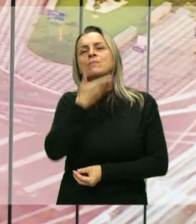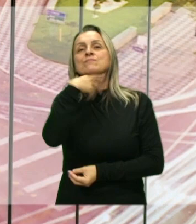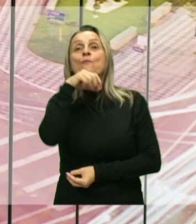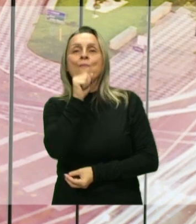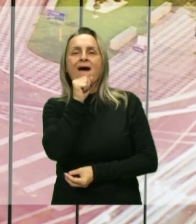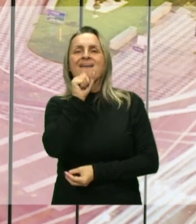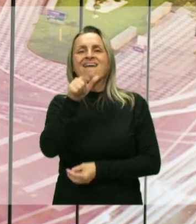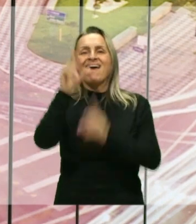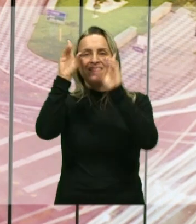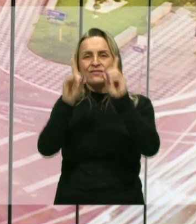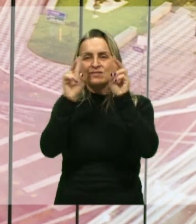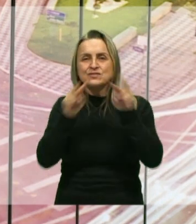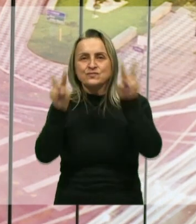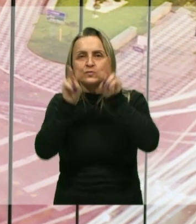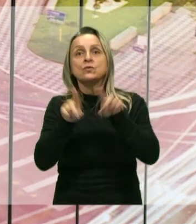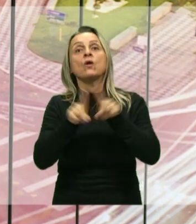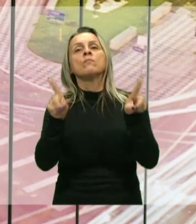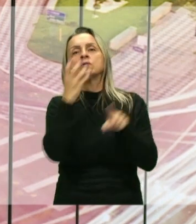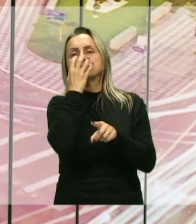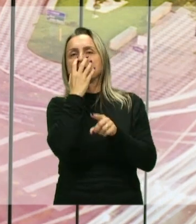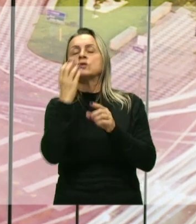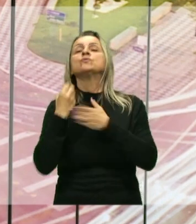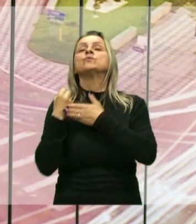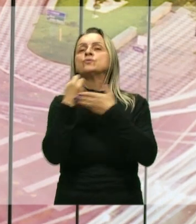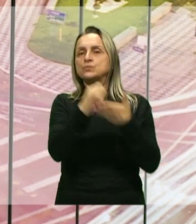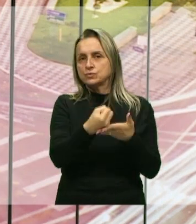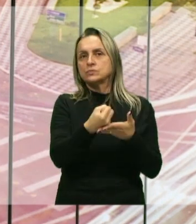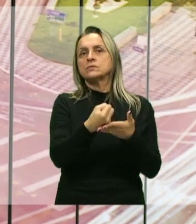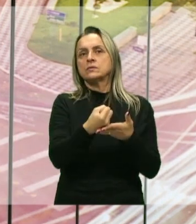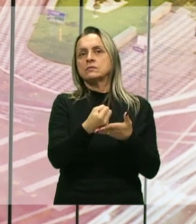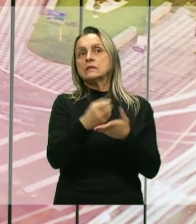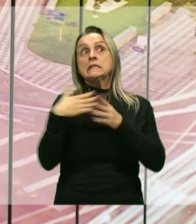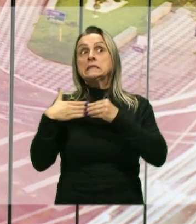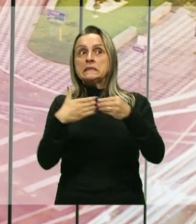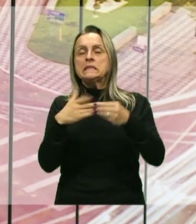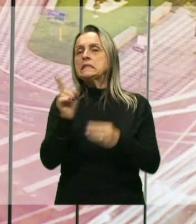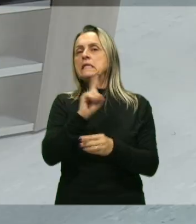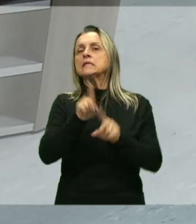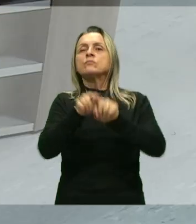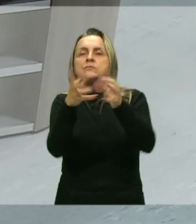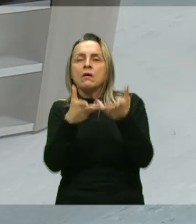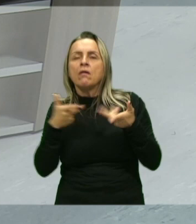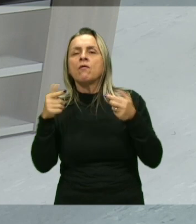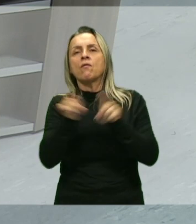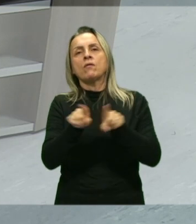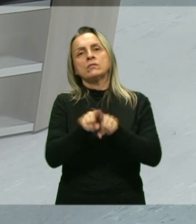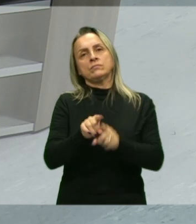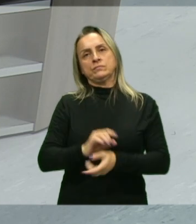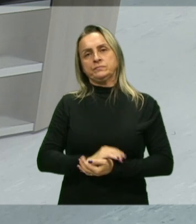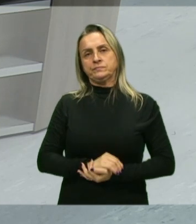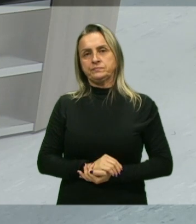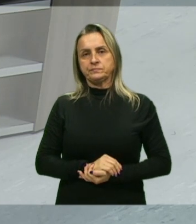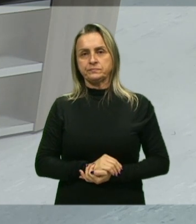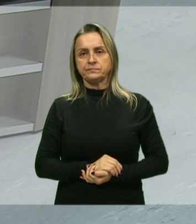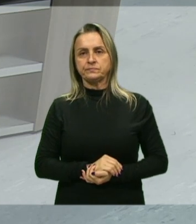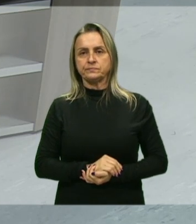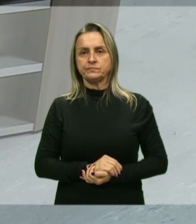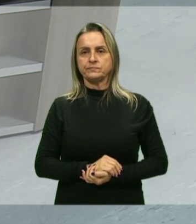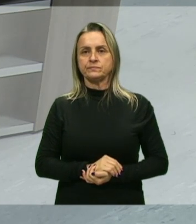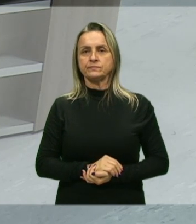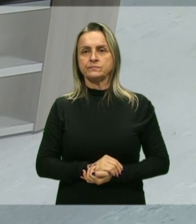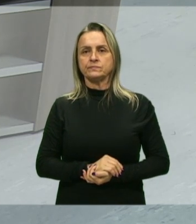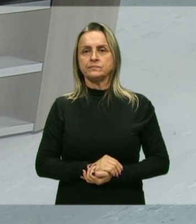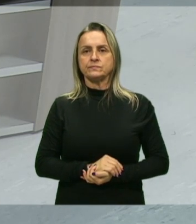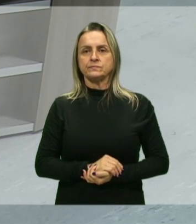bem também para essa pessoa, né? Claro que não está guiando, mas está fazendo uma parte de acolhimento, né? E